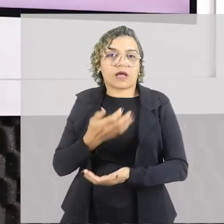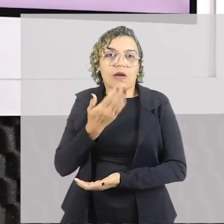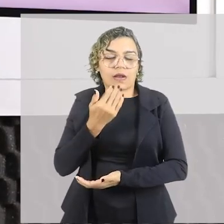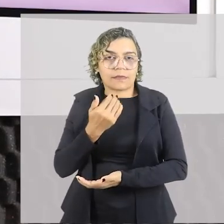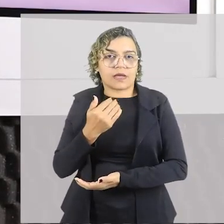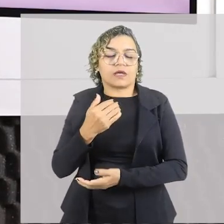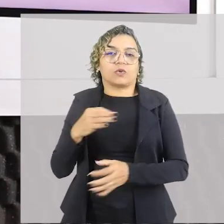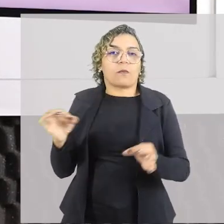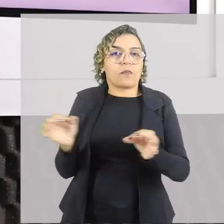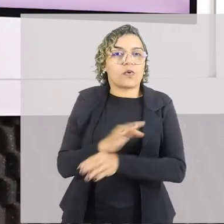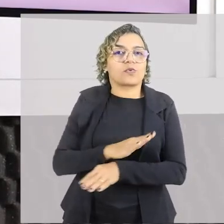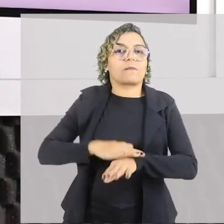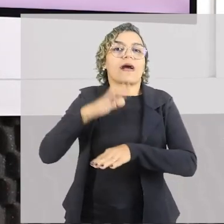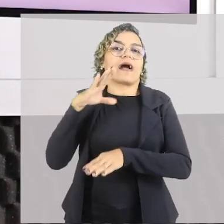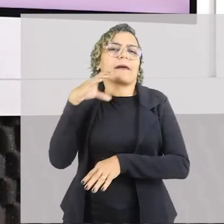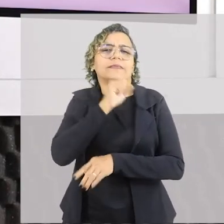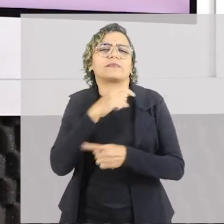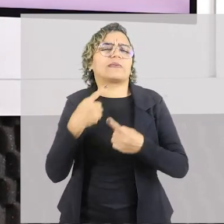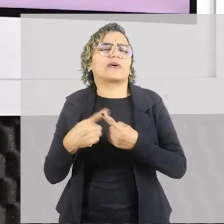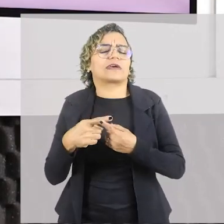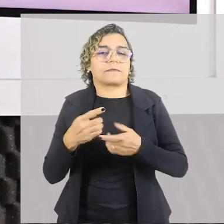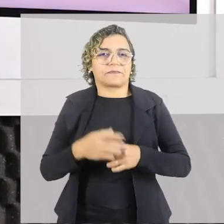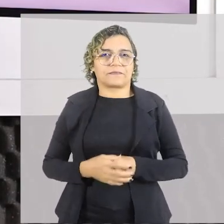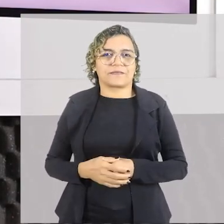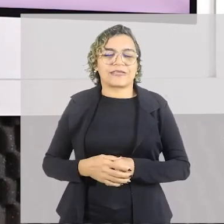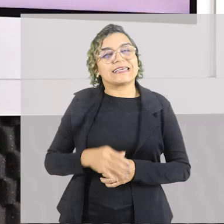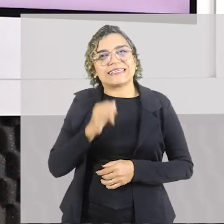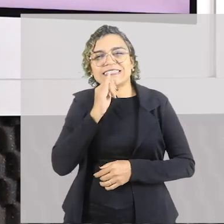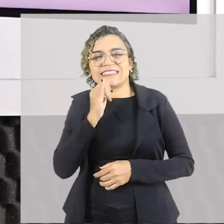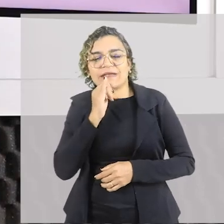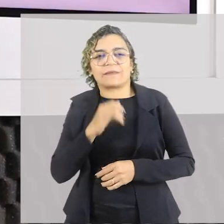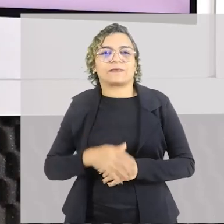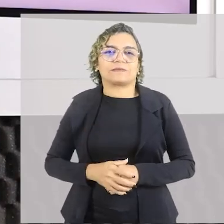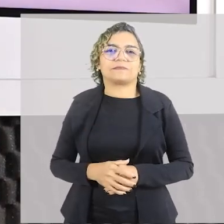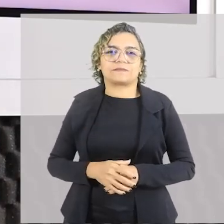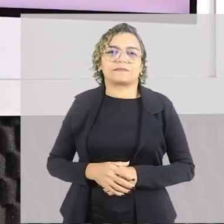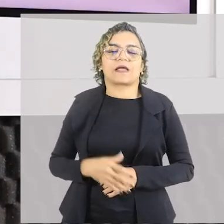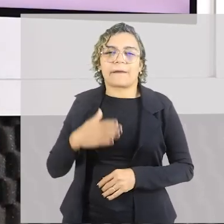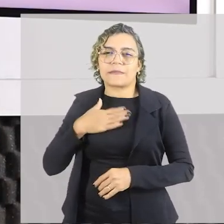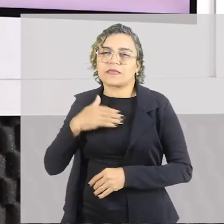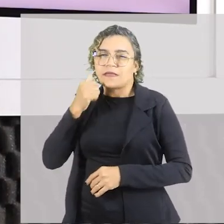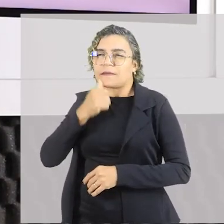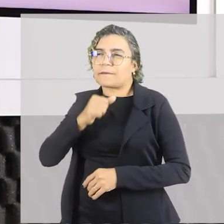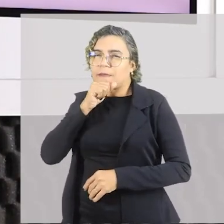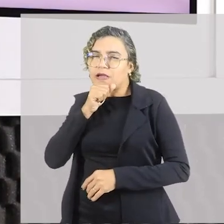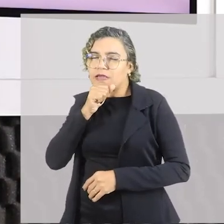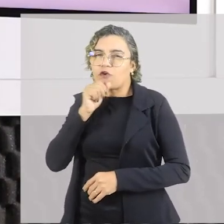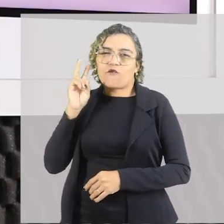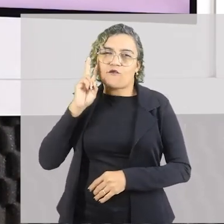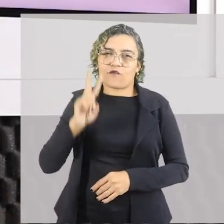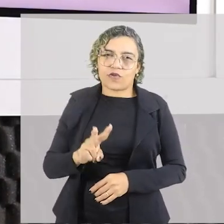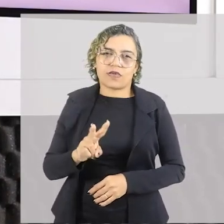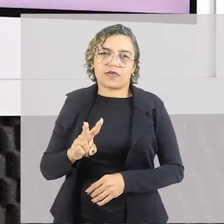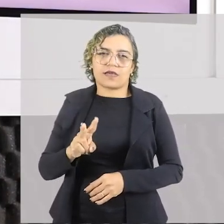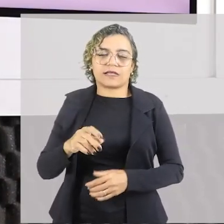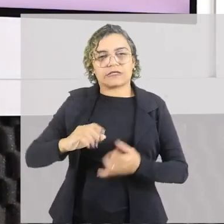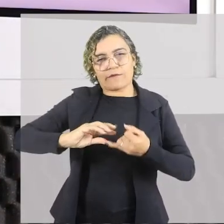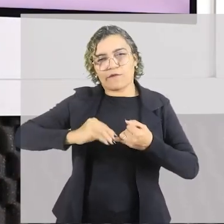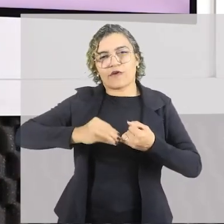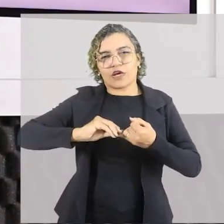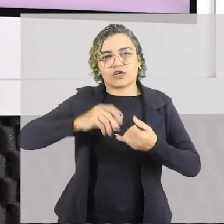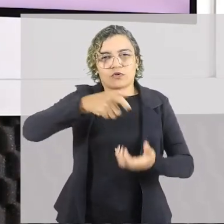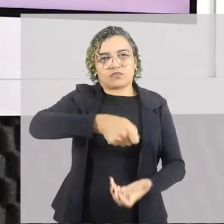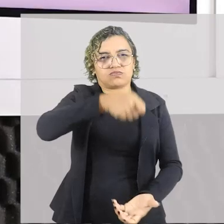engraçado, gente, que às vezes a gente pergunta assim, eu olhava muito mamãe fazendo uma feijoada, né? E às vezes eu chegava no final,